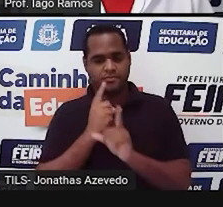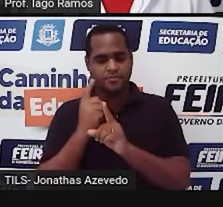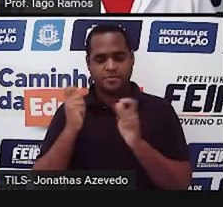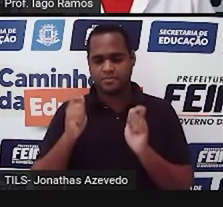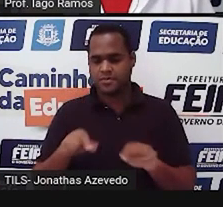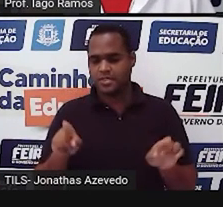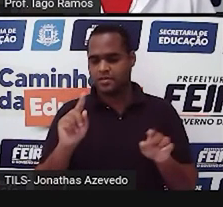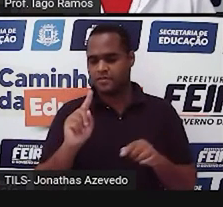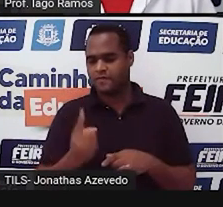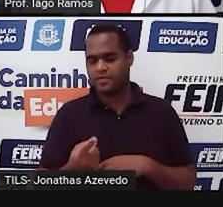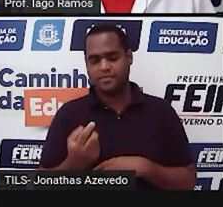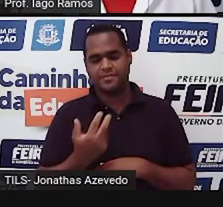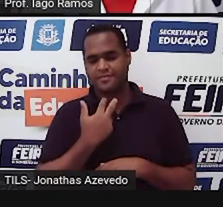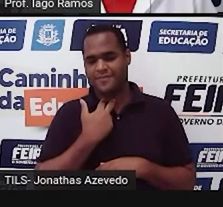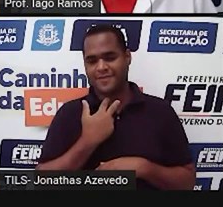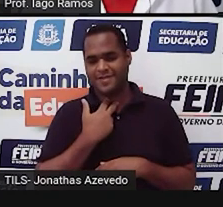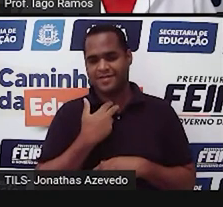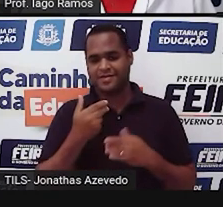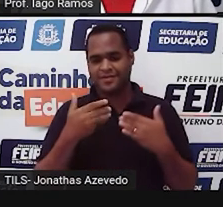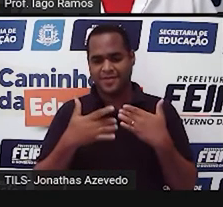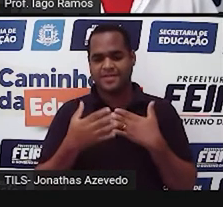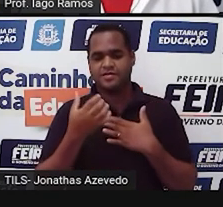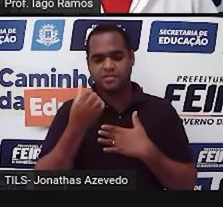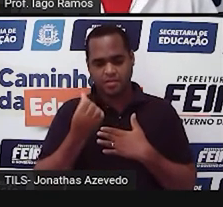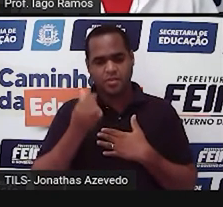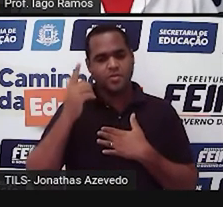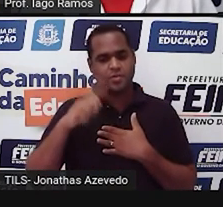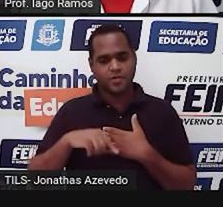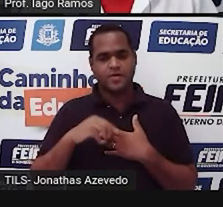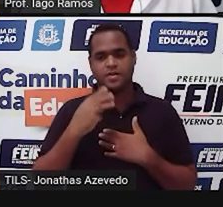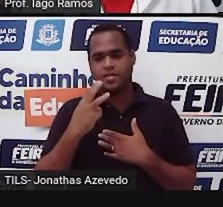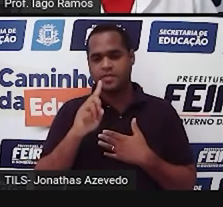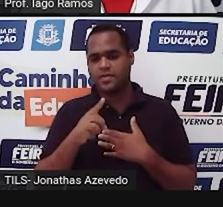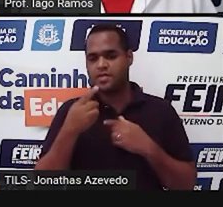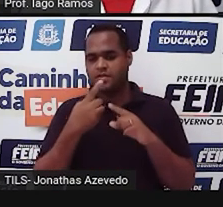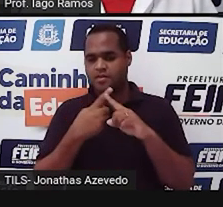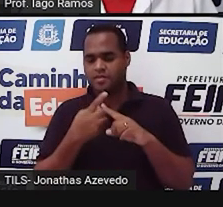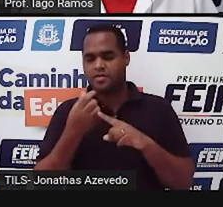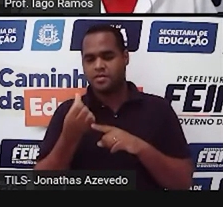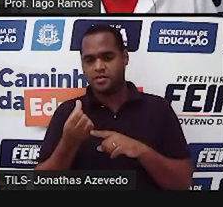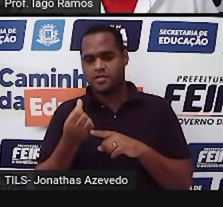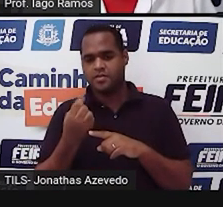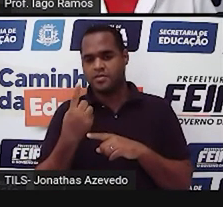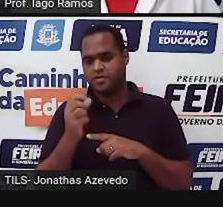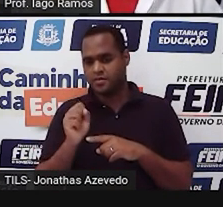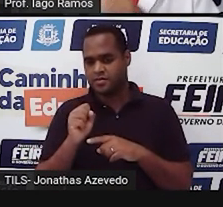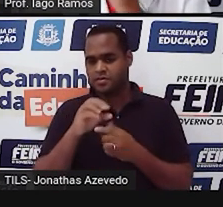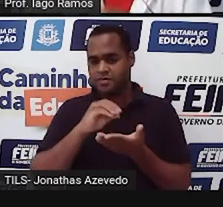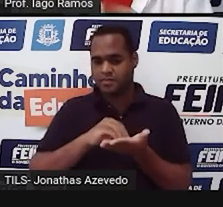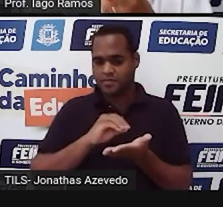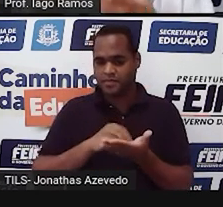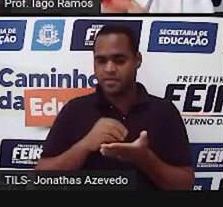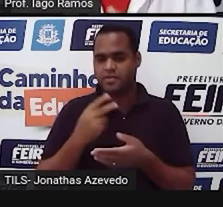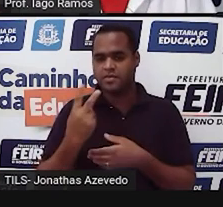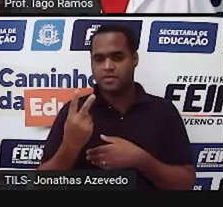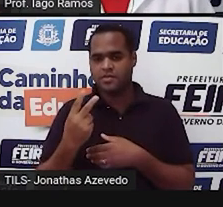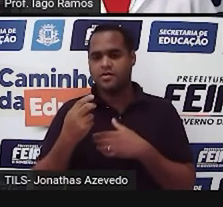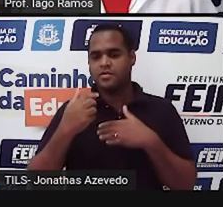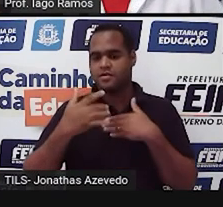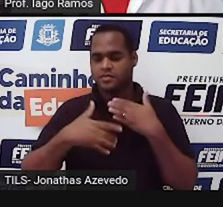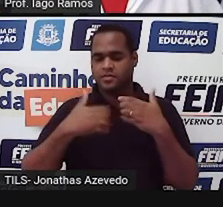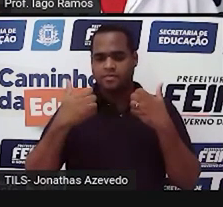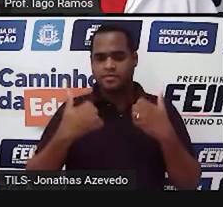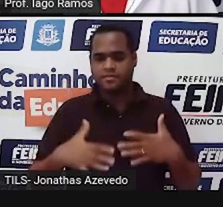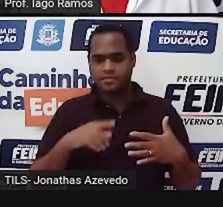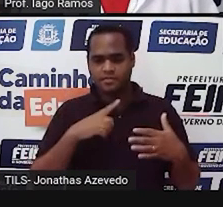botar, tá E aí vai dar 6 de novo 3 V6 18 sobra dois e isso vai se